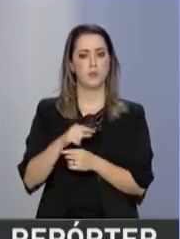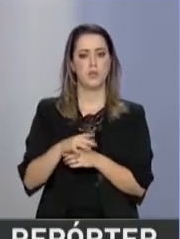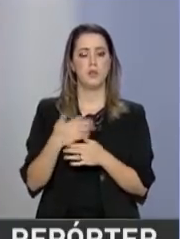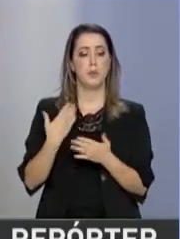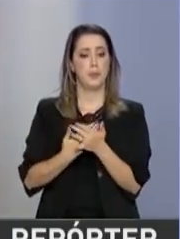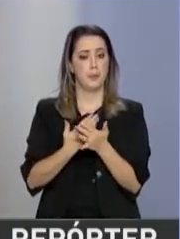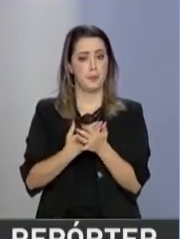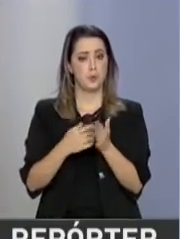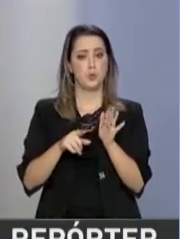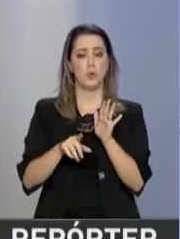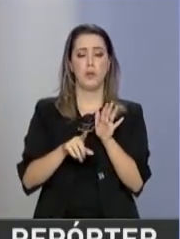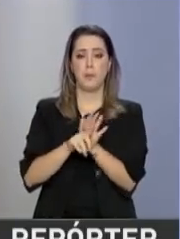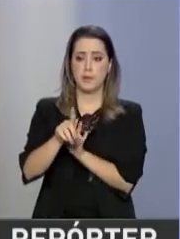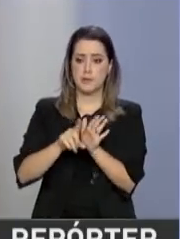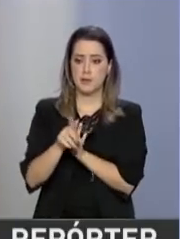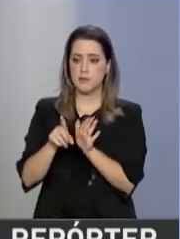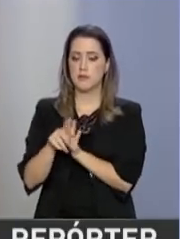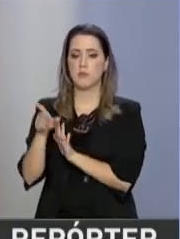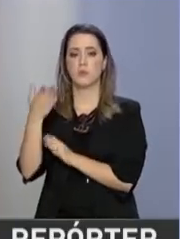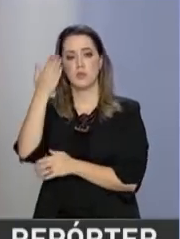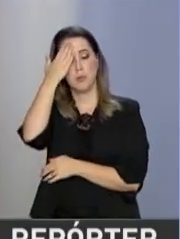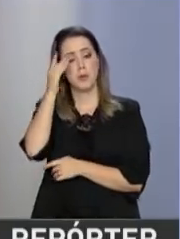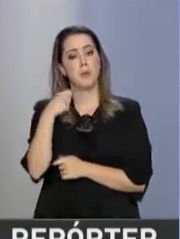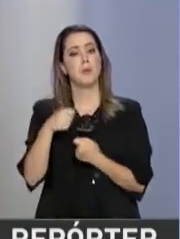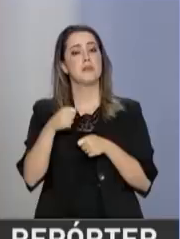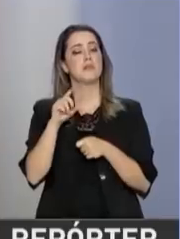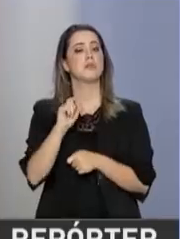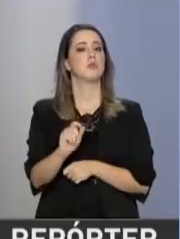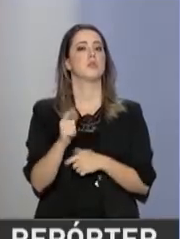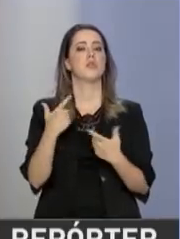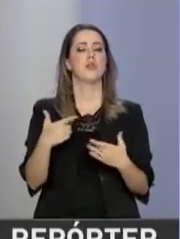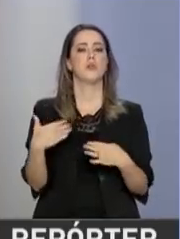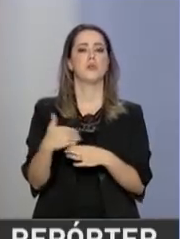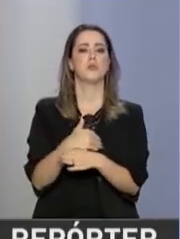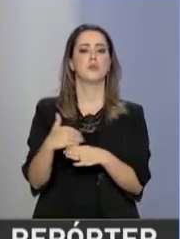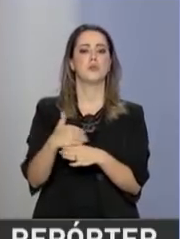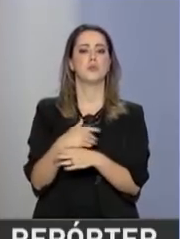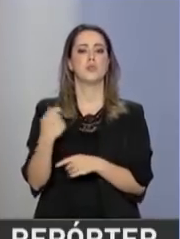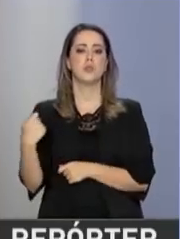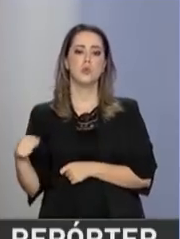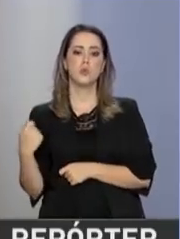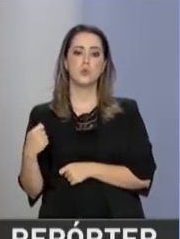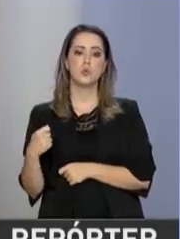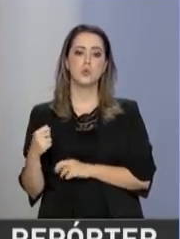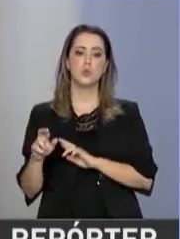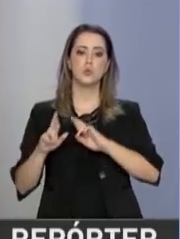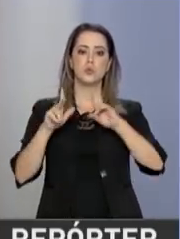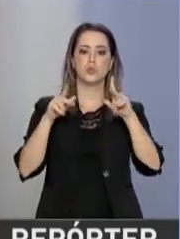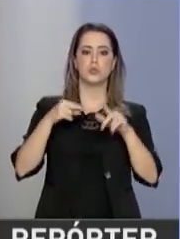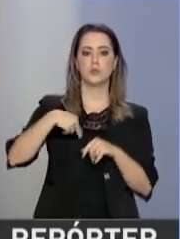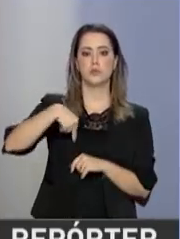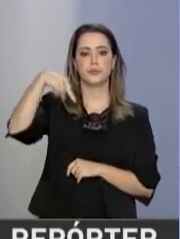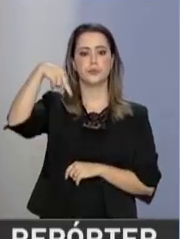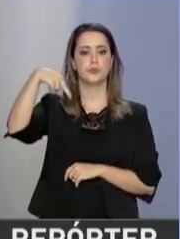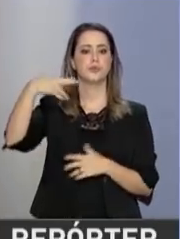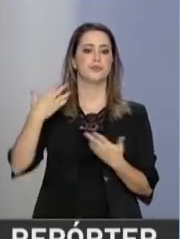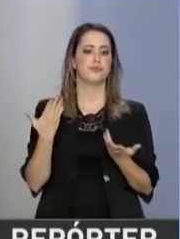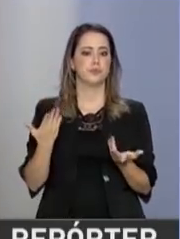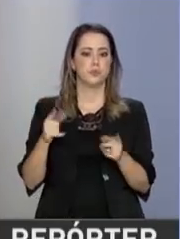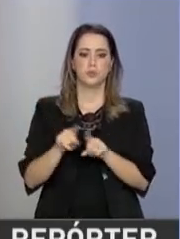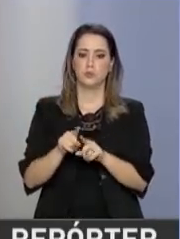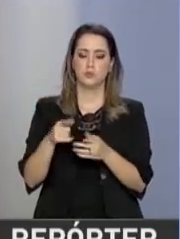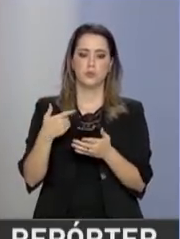de das necessidades e as necessidades da fronteira do rio grande do sul são diferentes das necessidades da fronteira de de